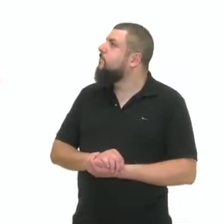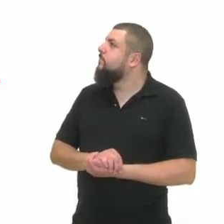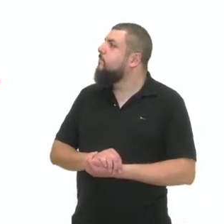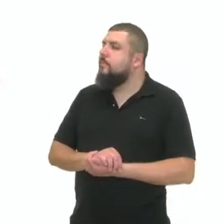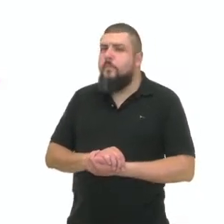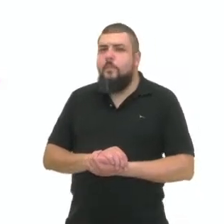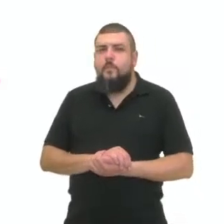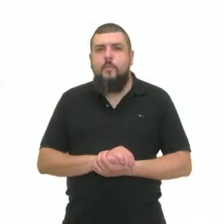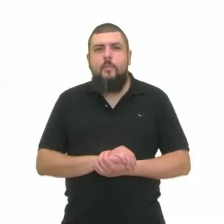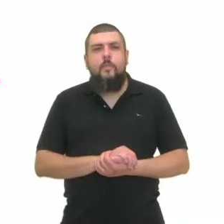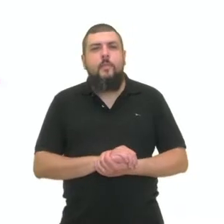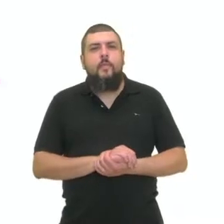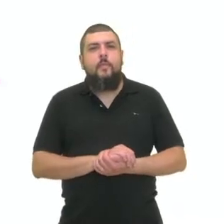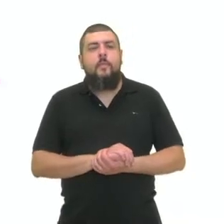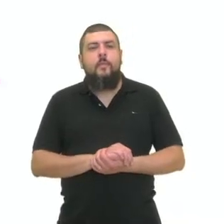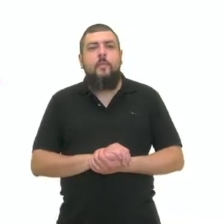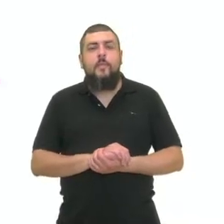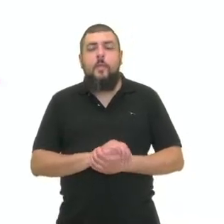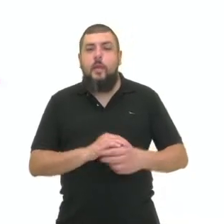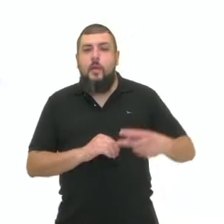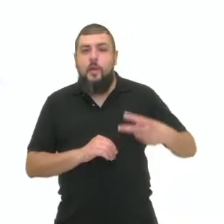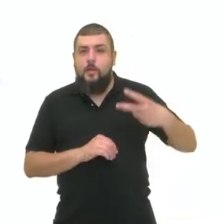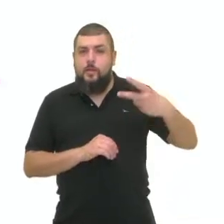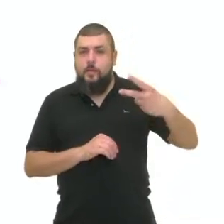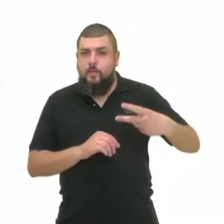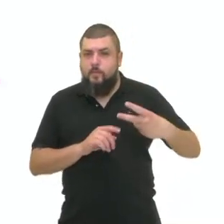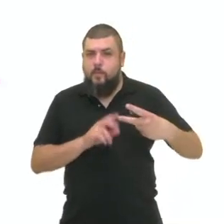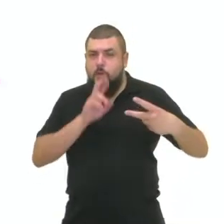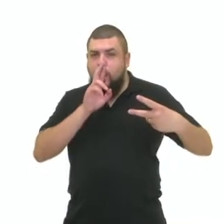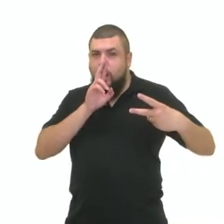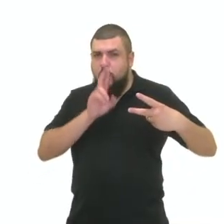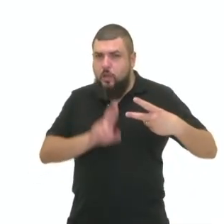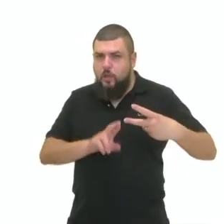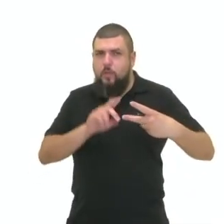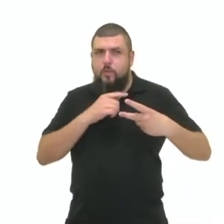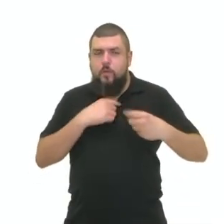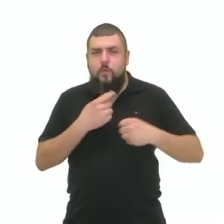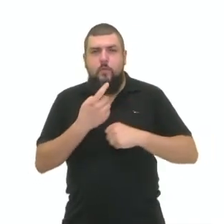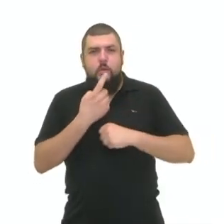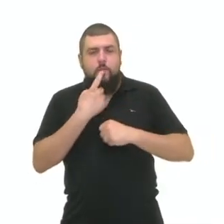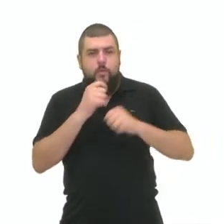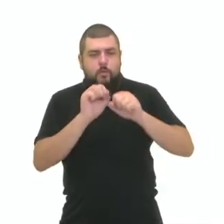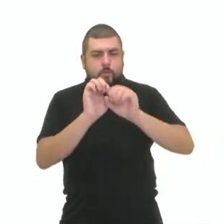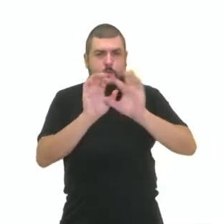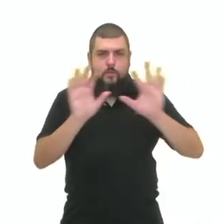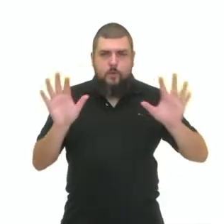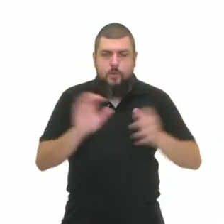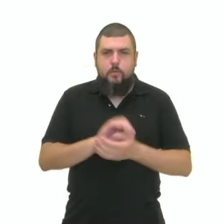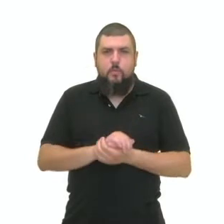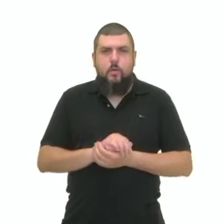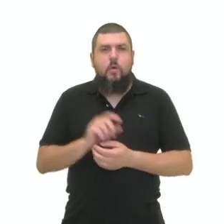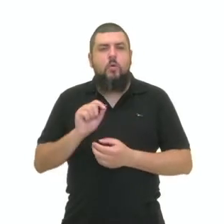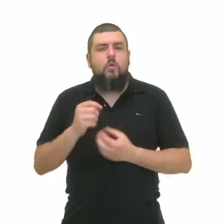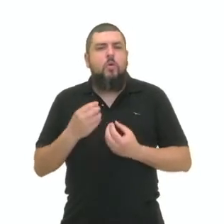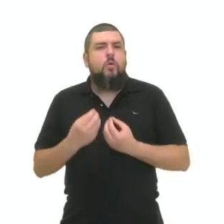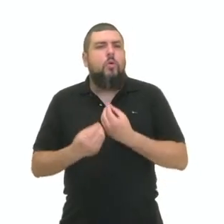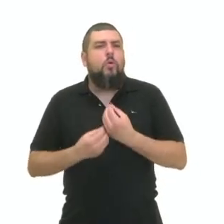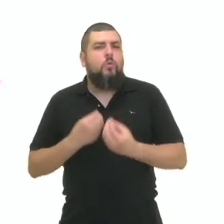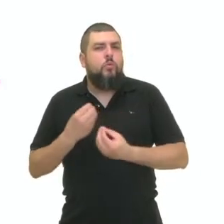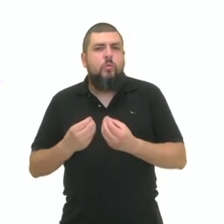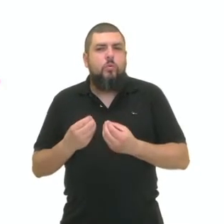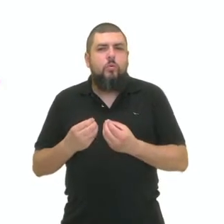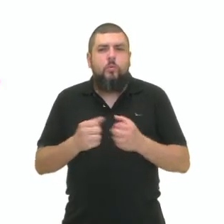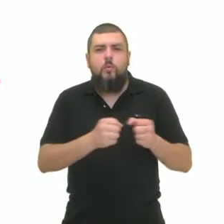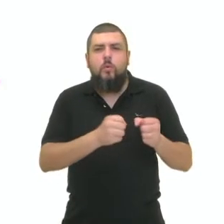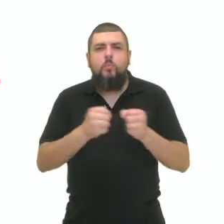ajuda. Na segunda parte da resposta, né, que é a questão das ações do poder